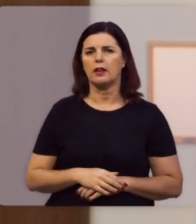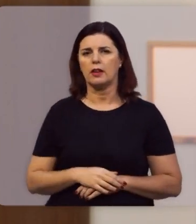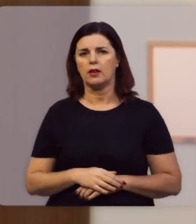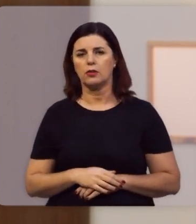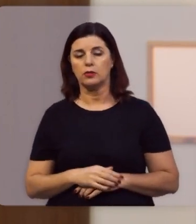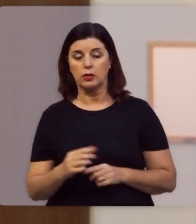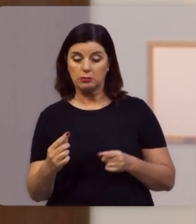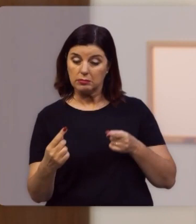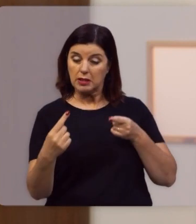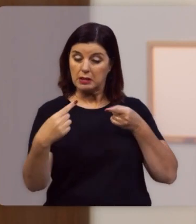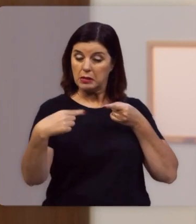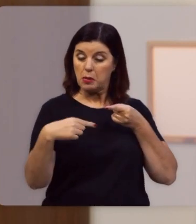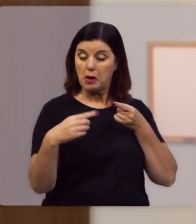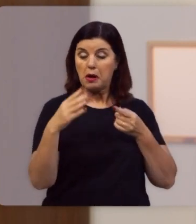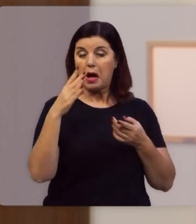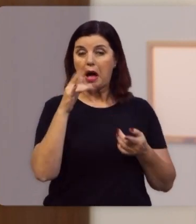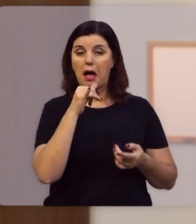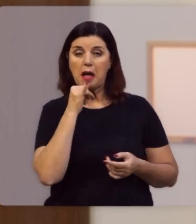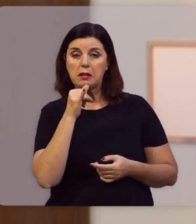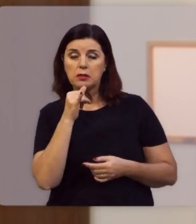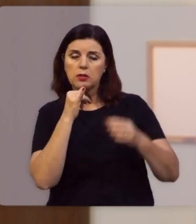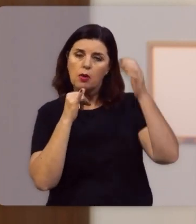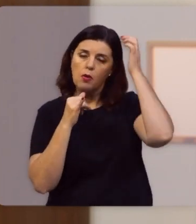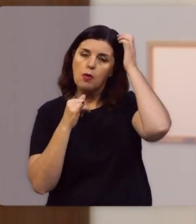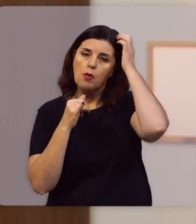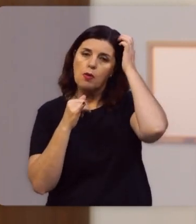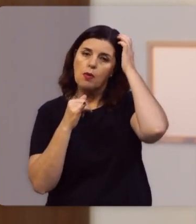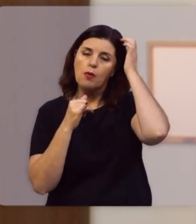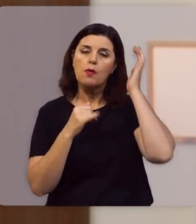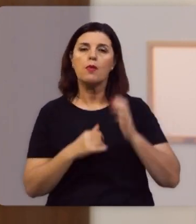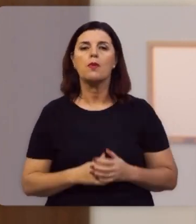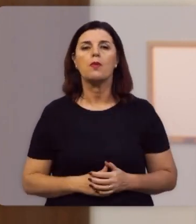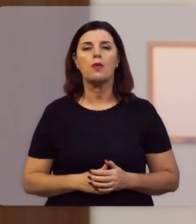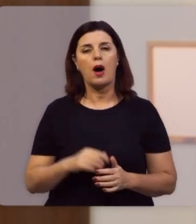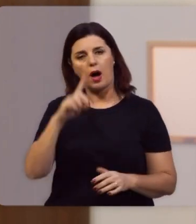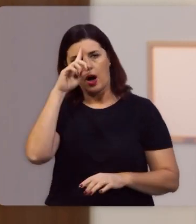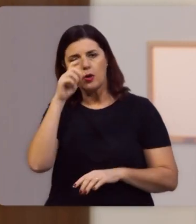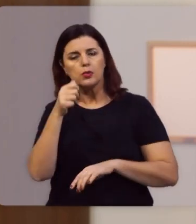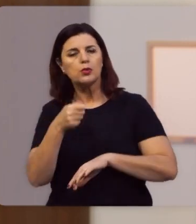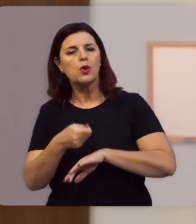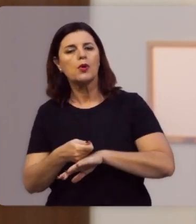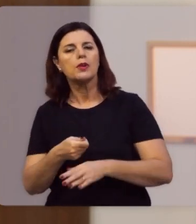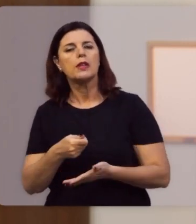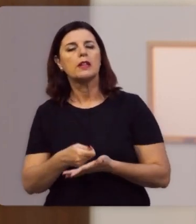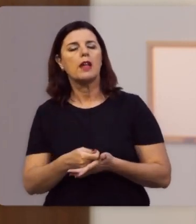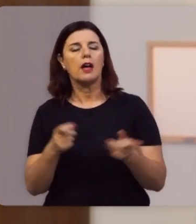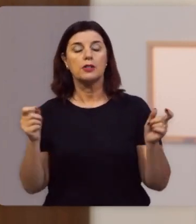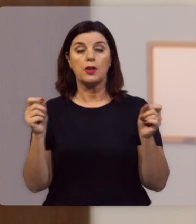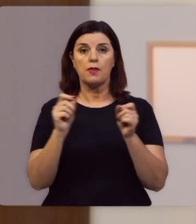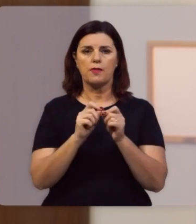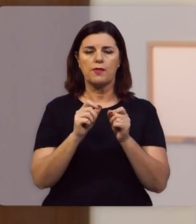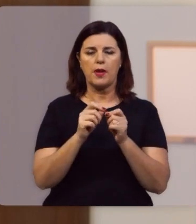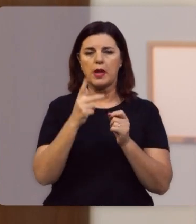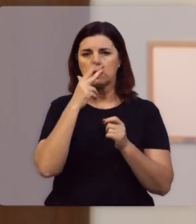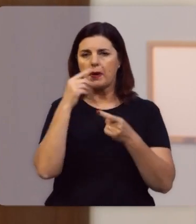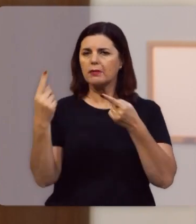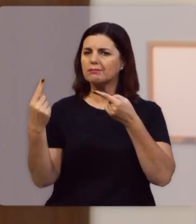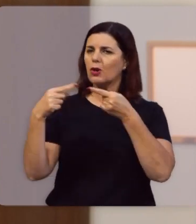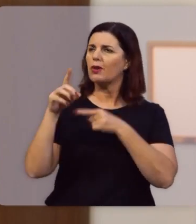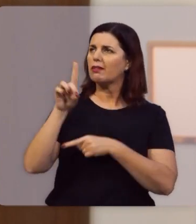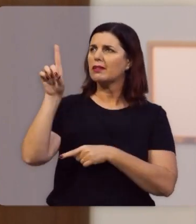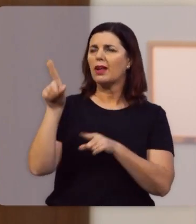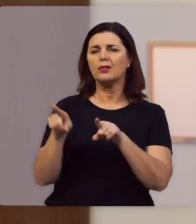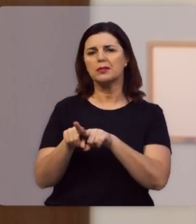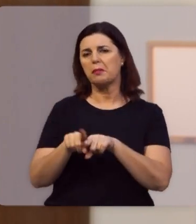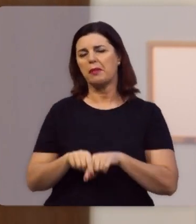uma oposição gratuita a autoridade constituída opõe-se ao próprio